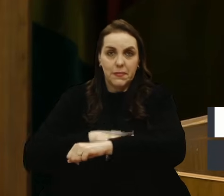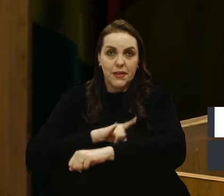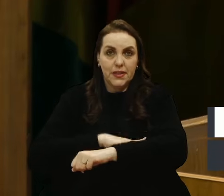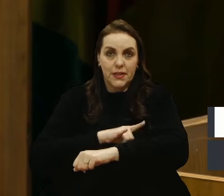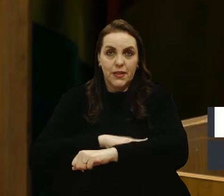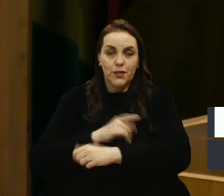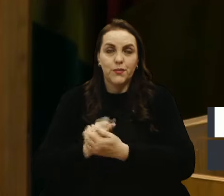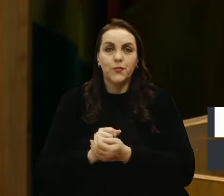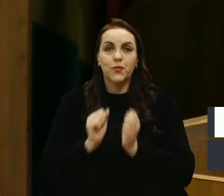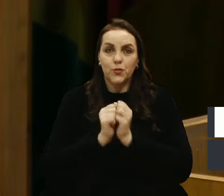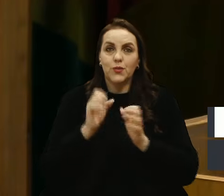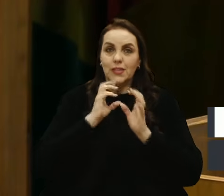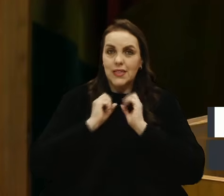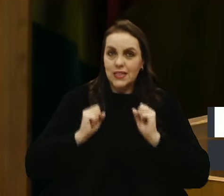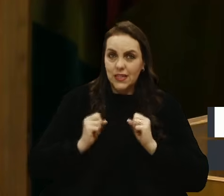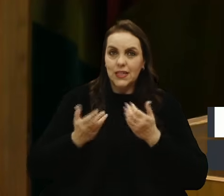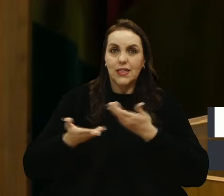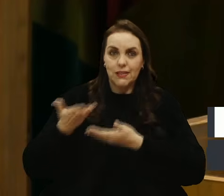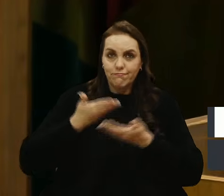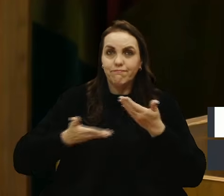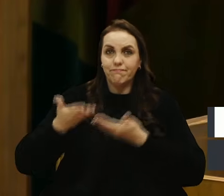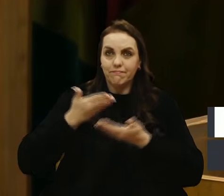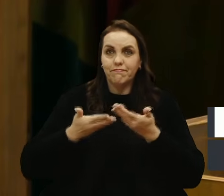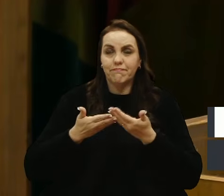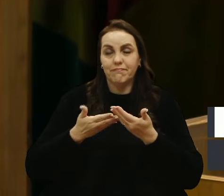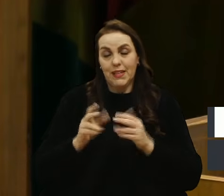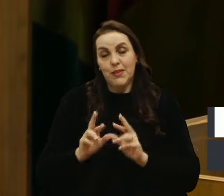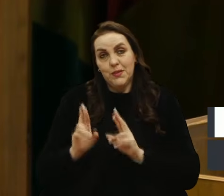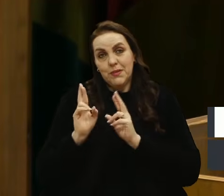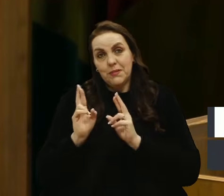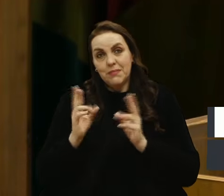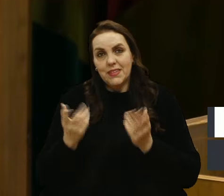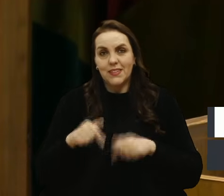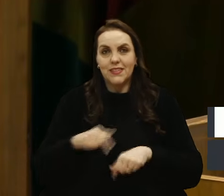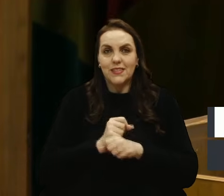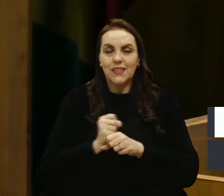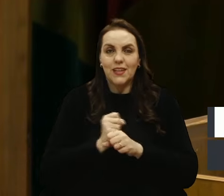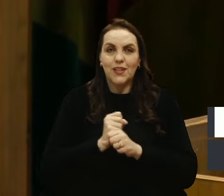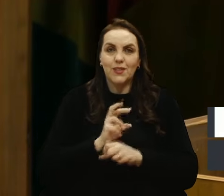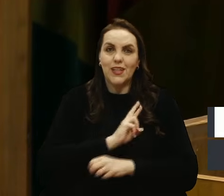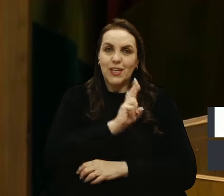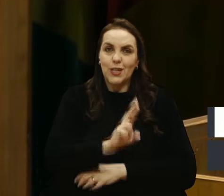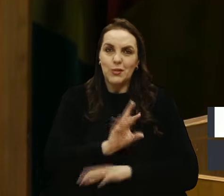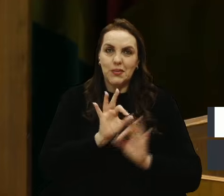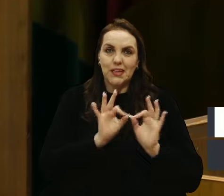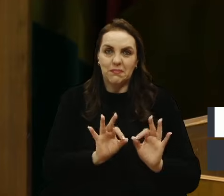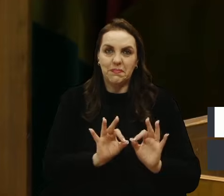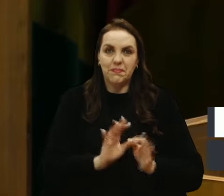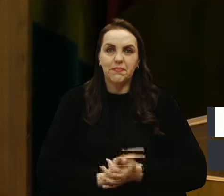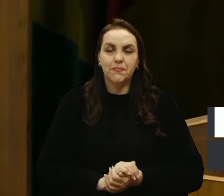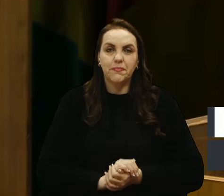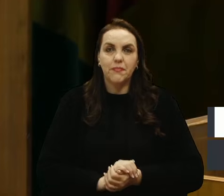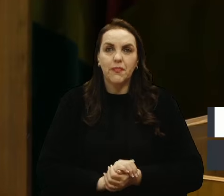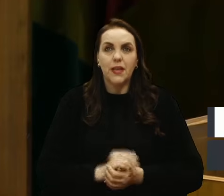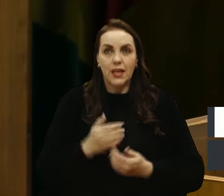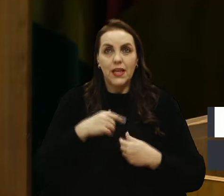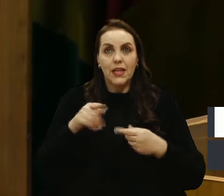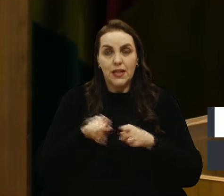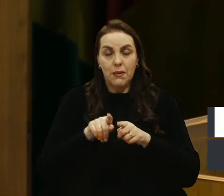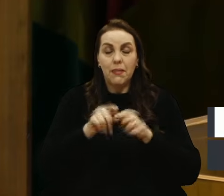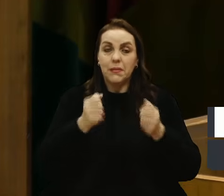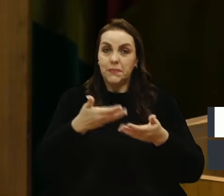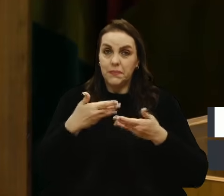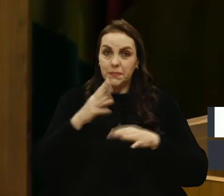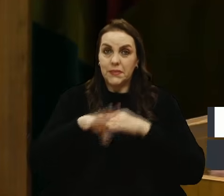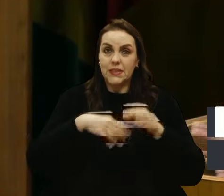às secretarias envolvidas. Espero que para esse ano ainda a gente tenha os resultados esperados. Recebemos também de presente na